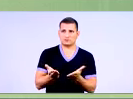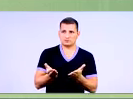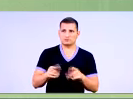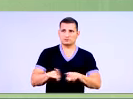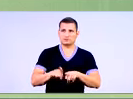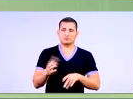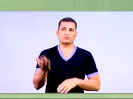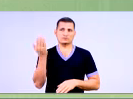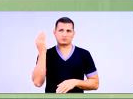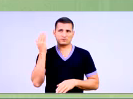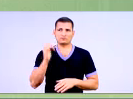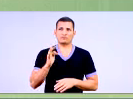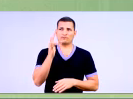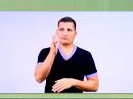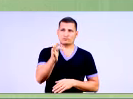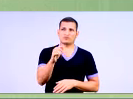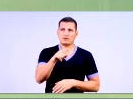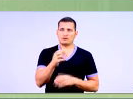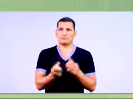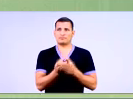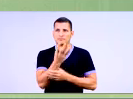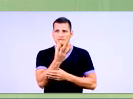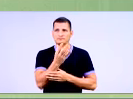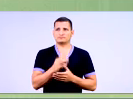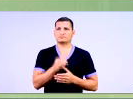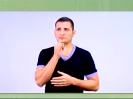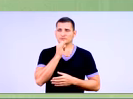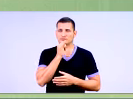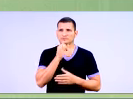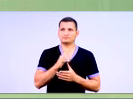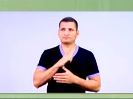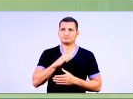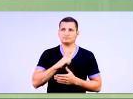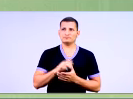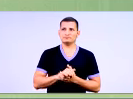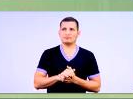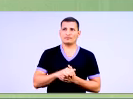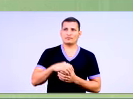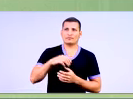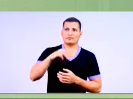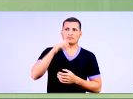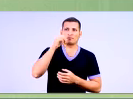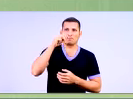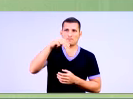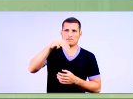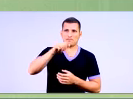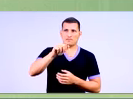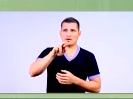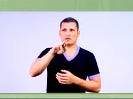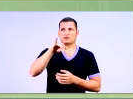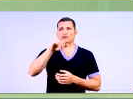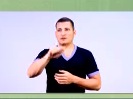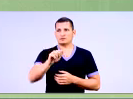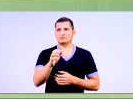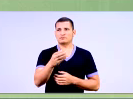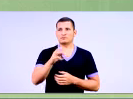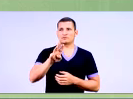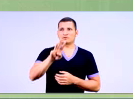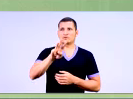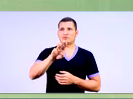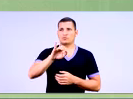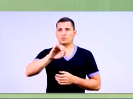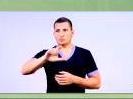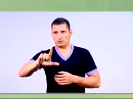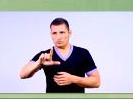no passado. No futuro ele aparece. Por exemplo, eu tenho Maria will see a new